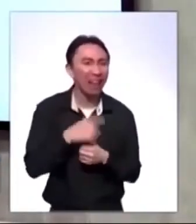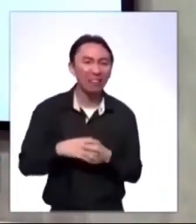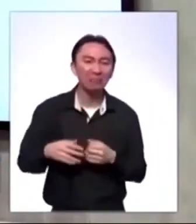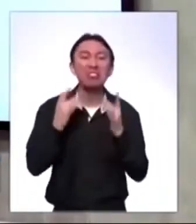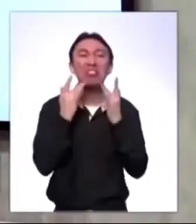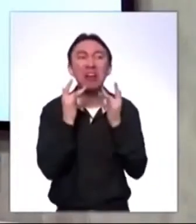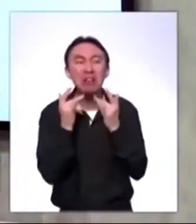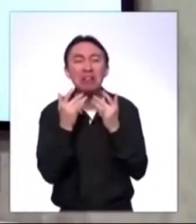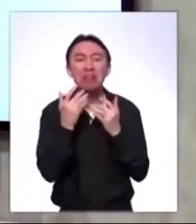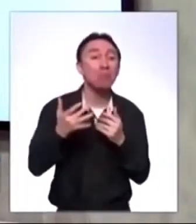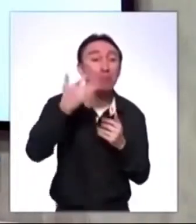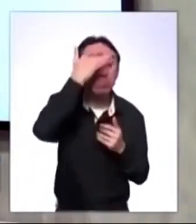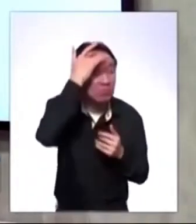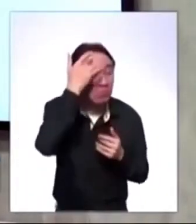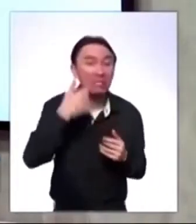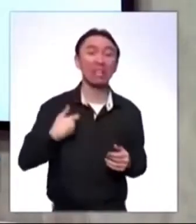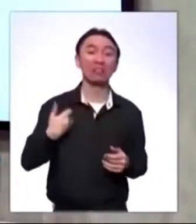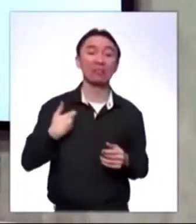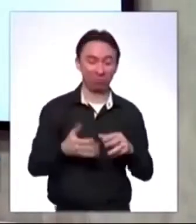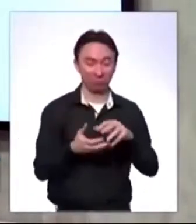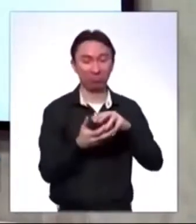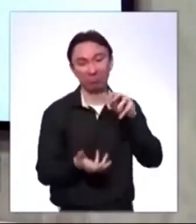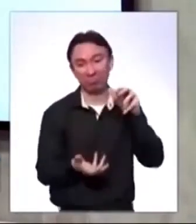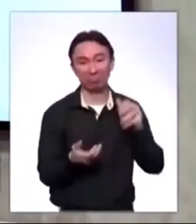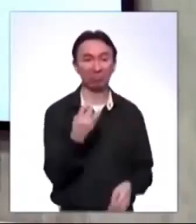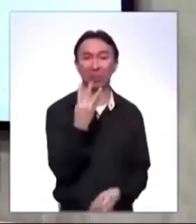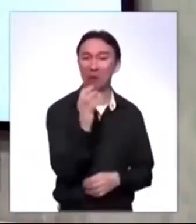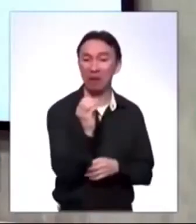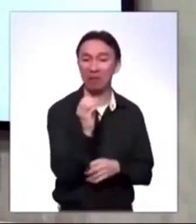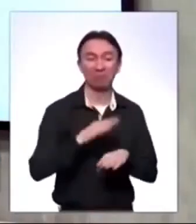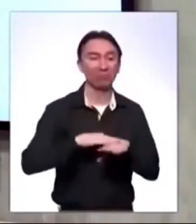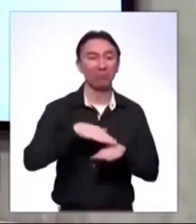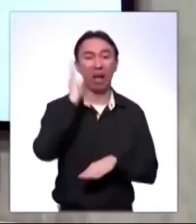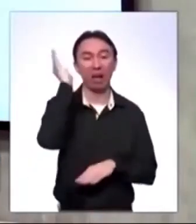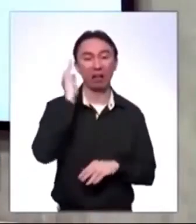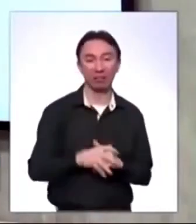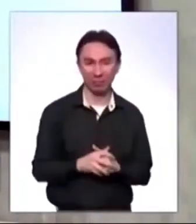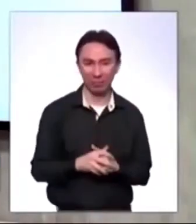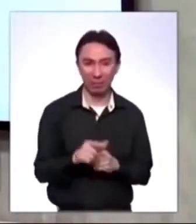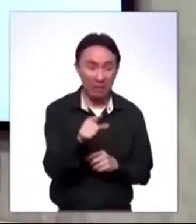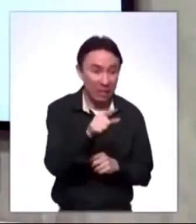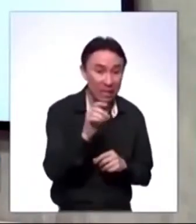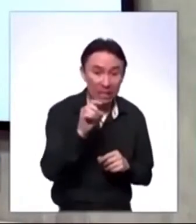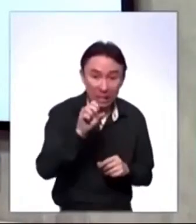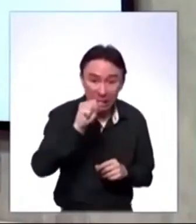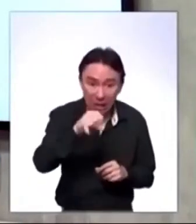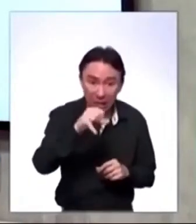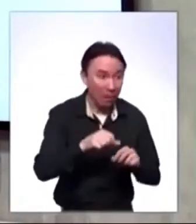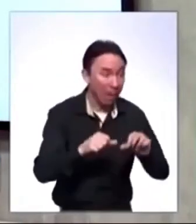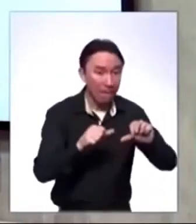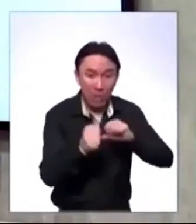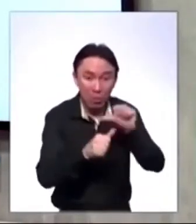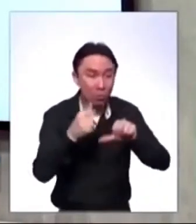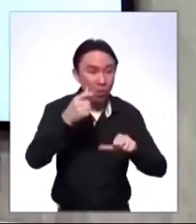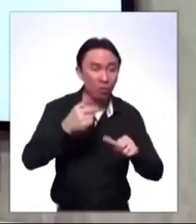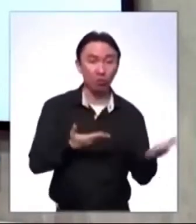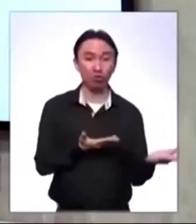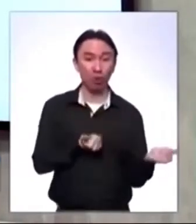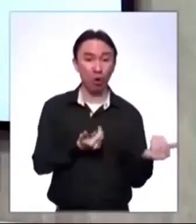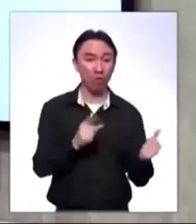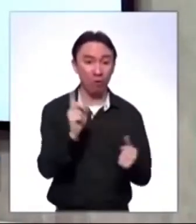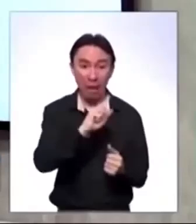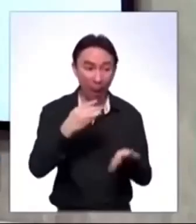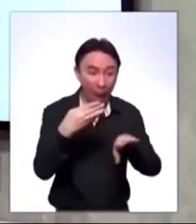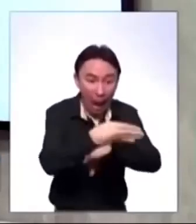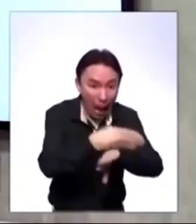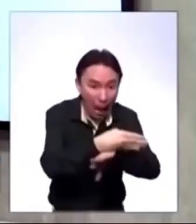cima. E o teatro, se ele não conseguir renovar a sua plateia, o seu público, vai entrar numa crise pesada. Tá certo? Martins Pena é o grande